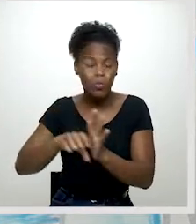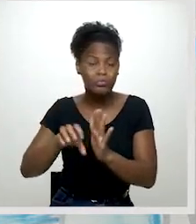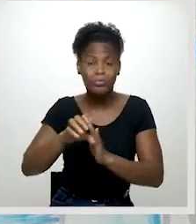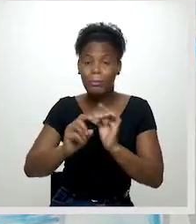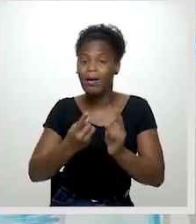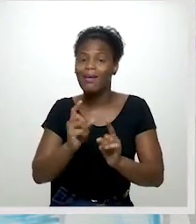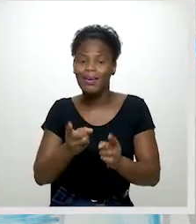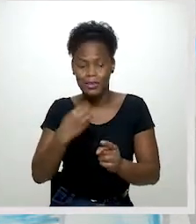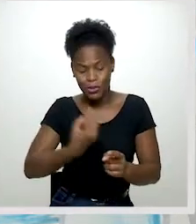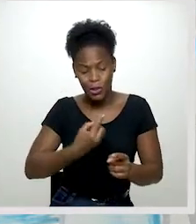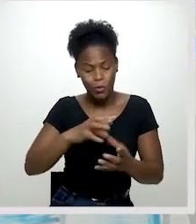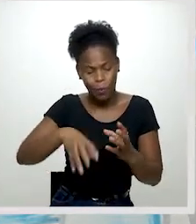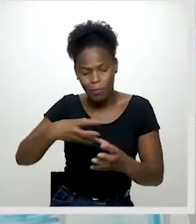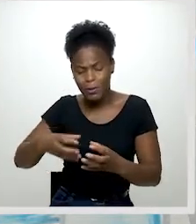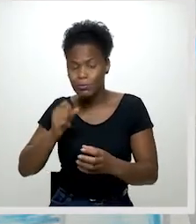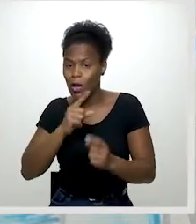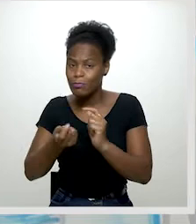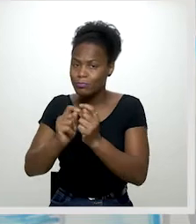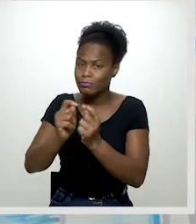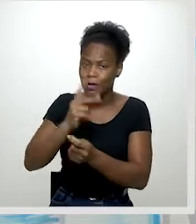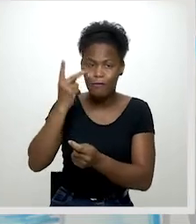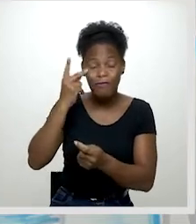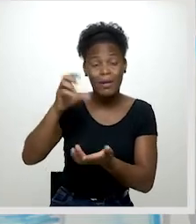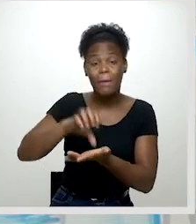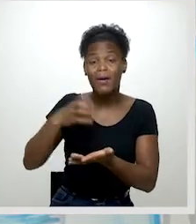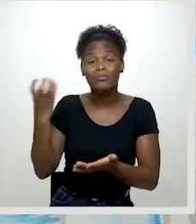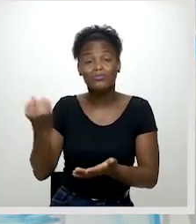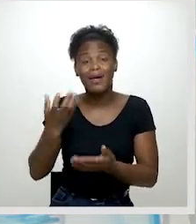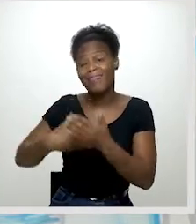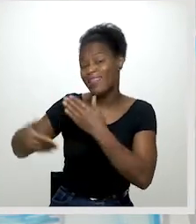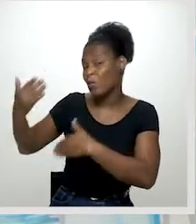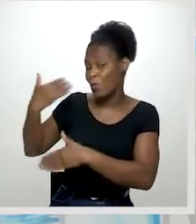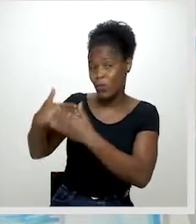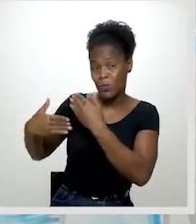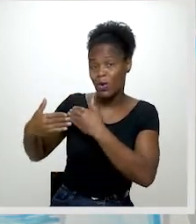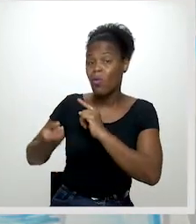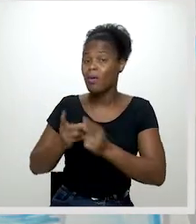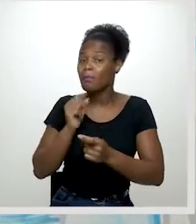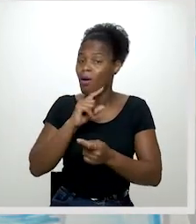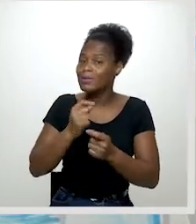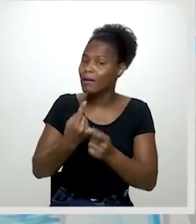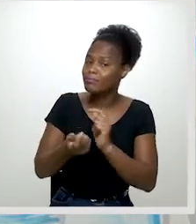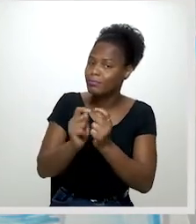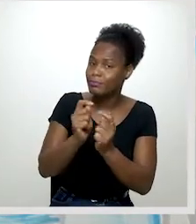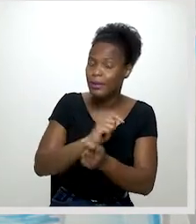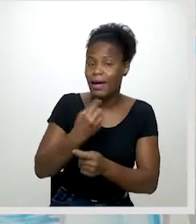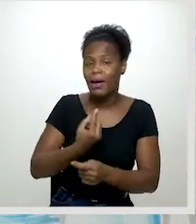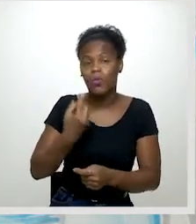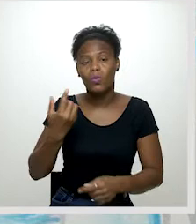complexos adaptavam esse meio antigamente. O que podiam ser adaptados eram